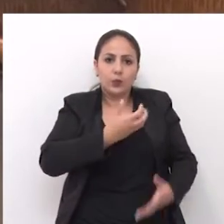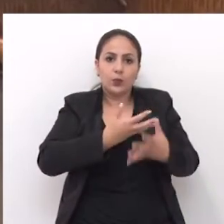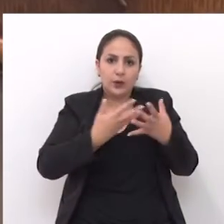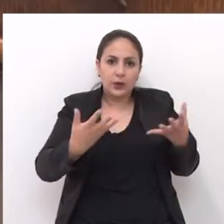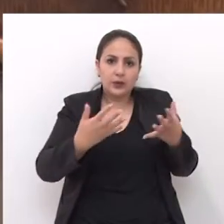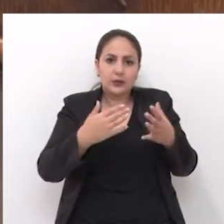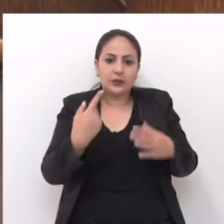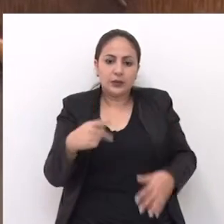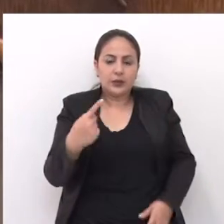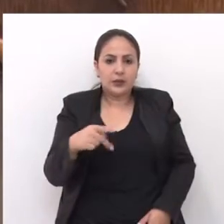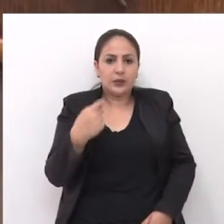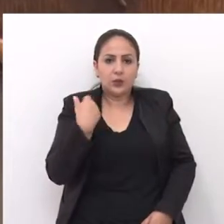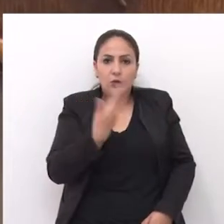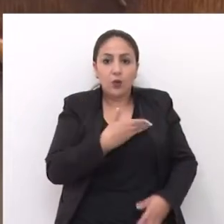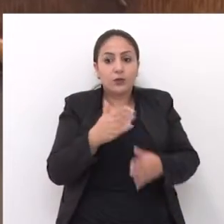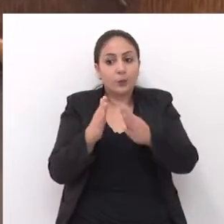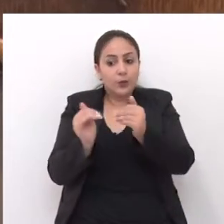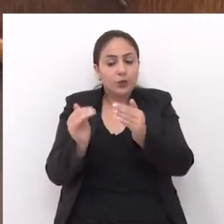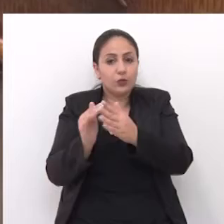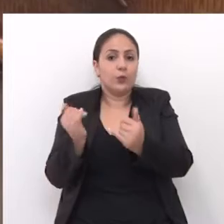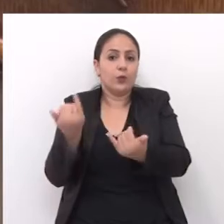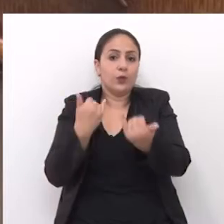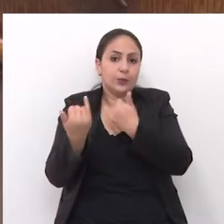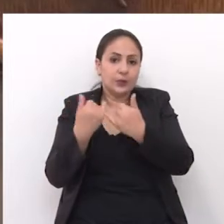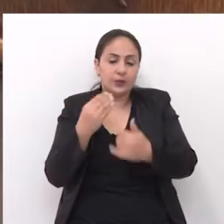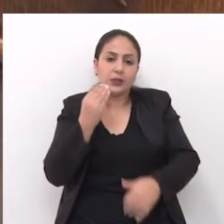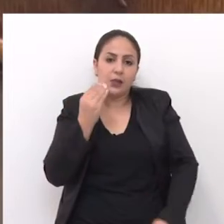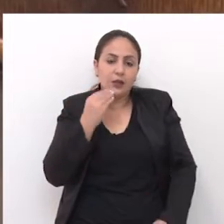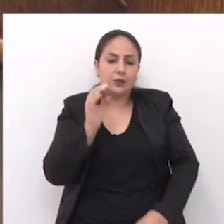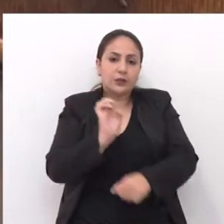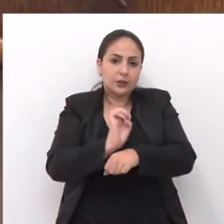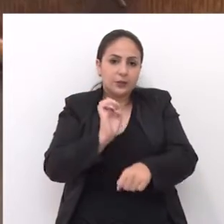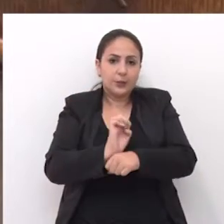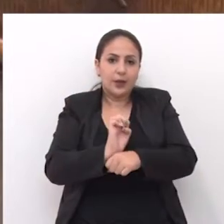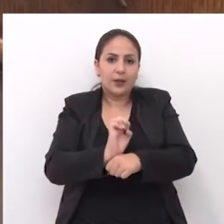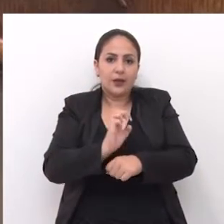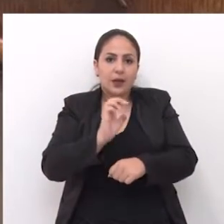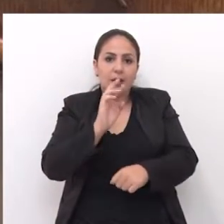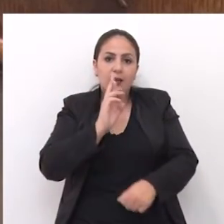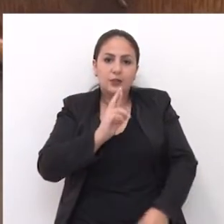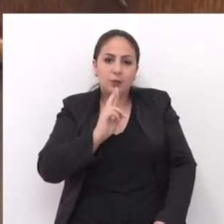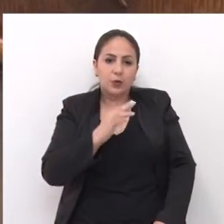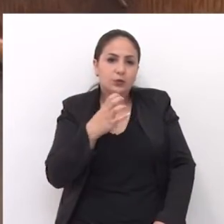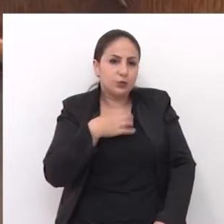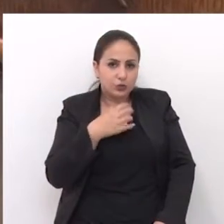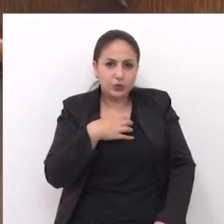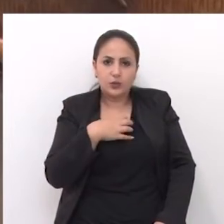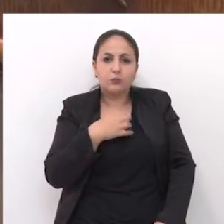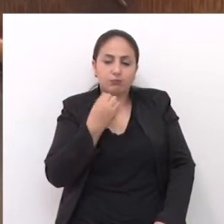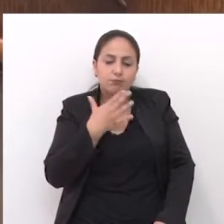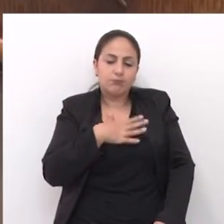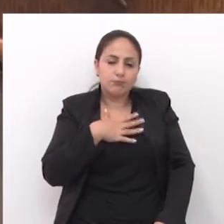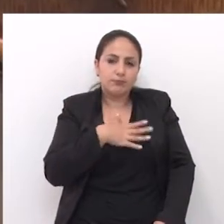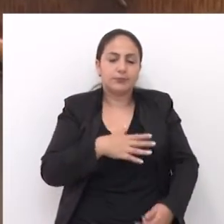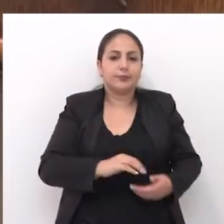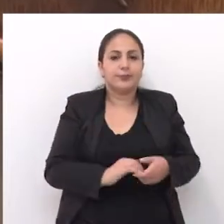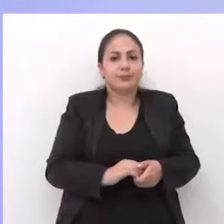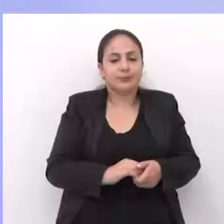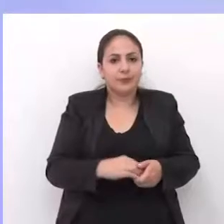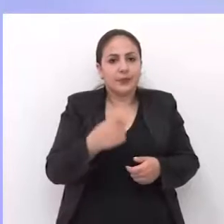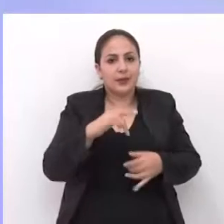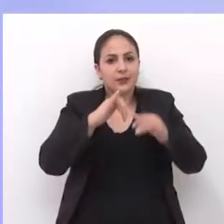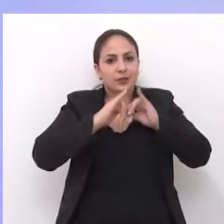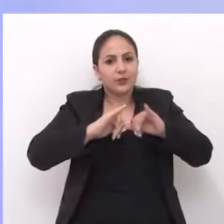número bastante elevado que essa casa pede de informações e, por óbvio, também aguarda as respostas de forma bastante